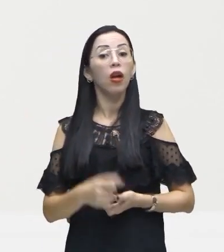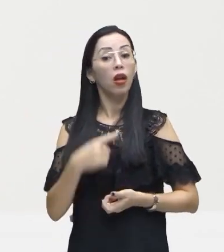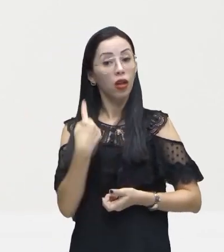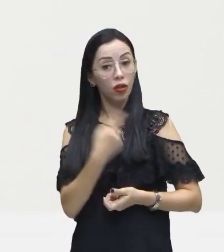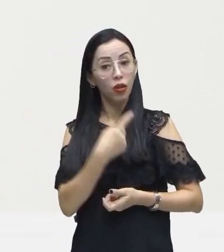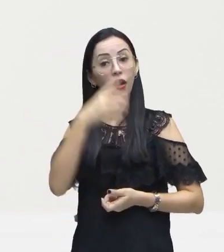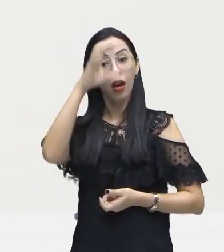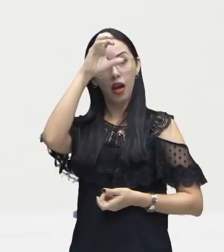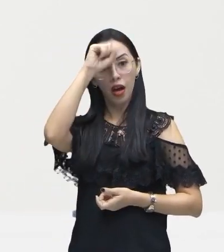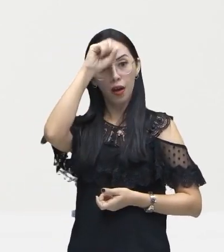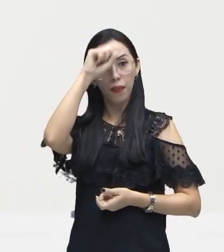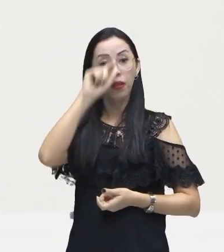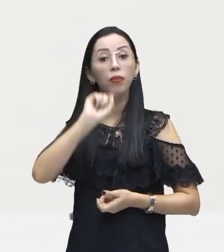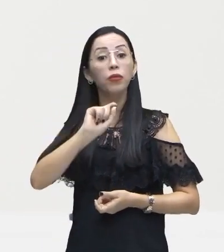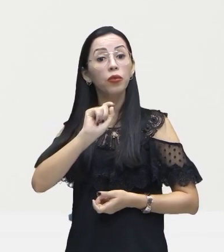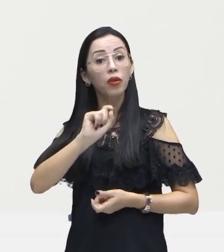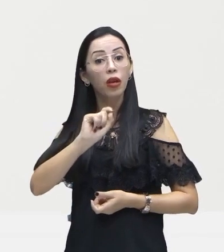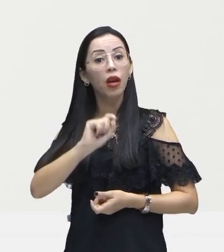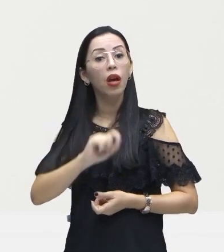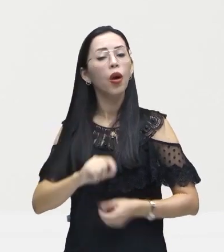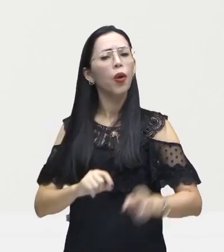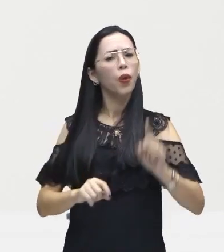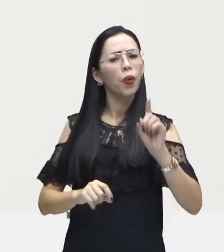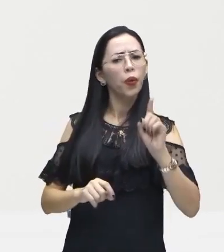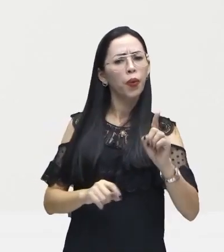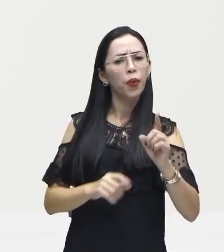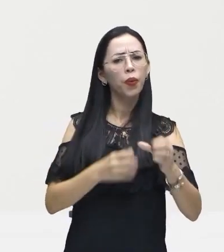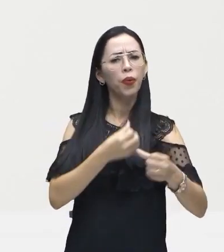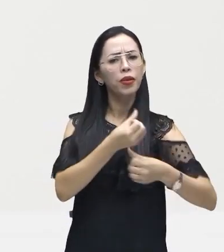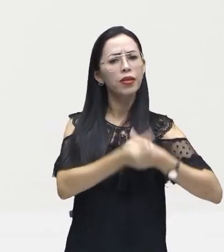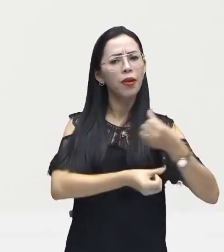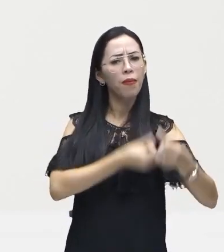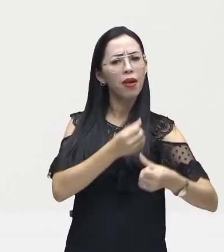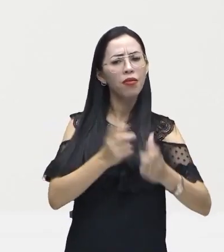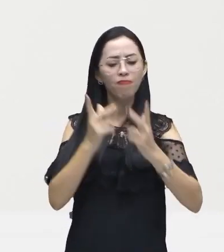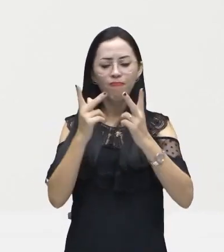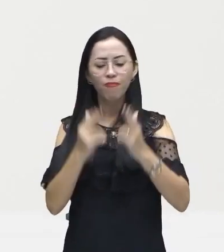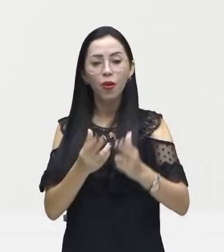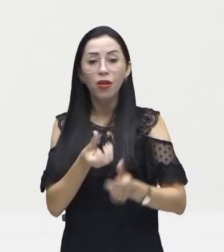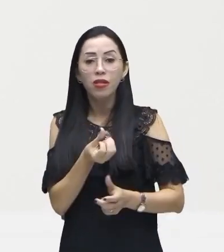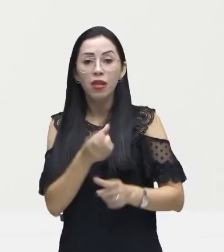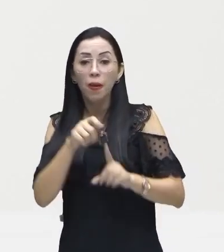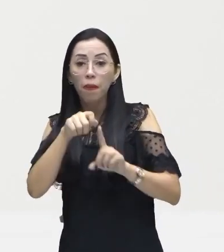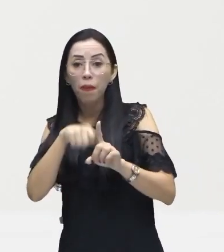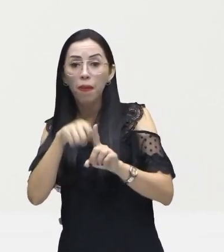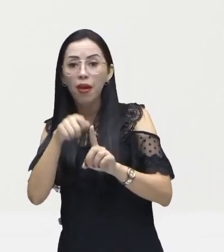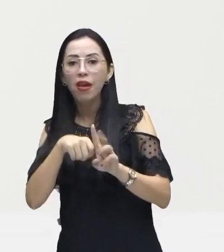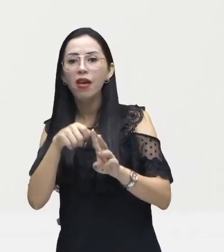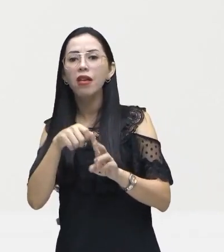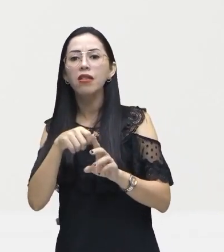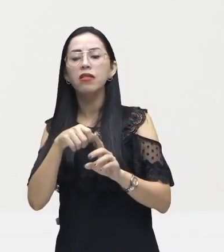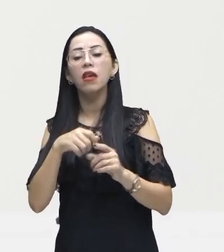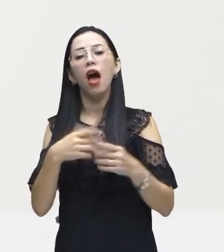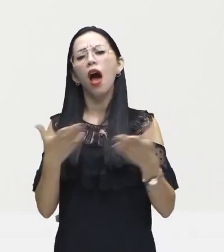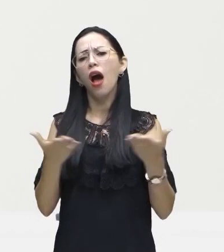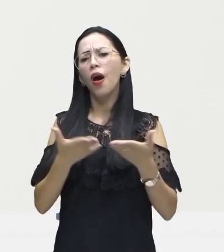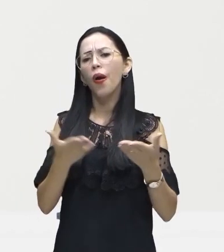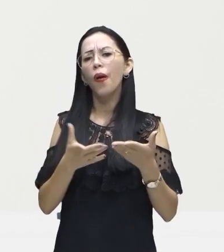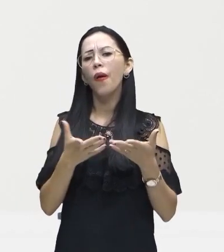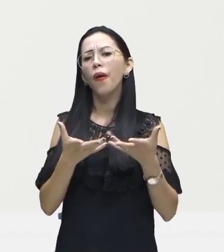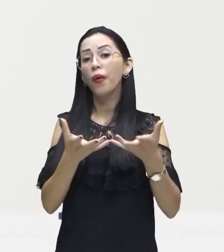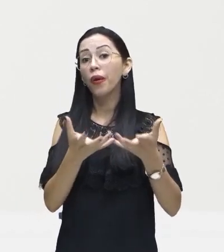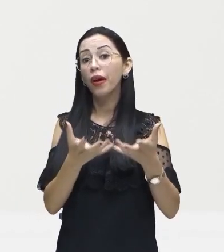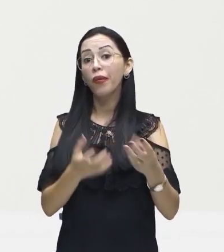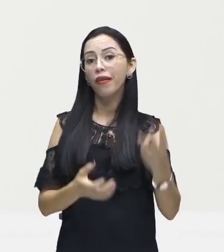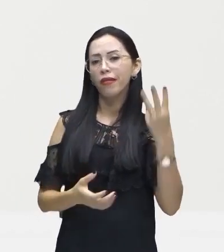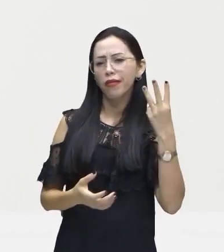é o equivalente a 6 meses. Então, eu quero transformar 3 semestres. O que eu